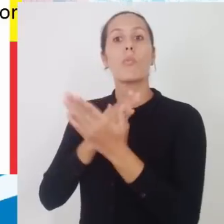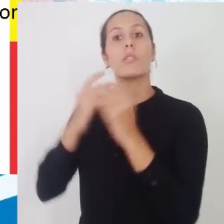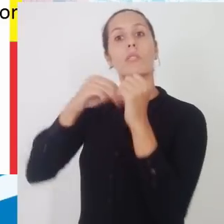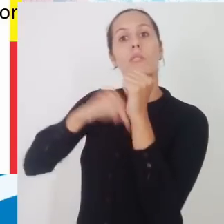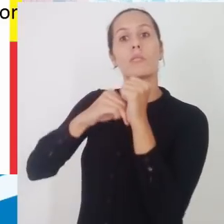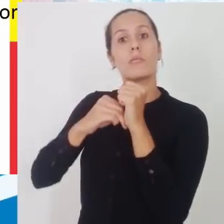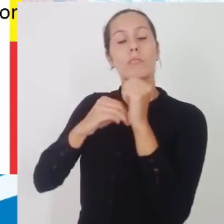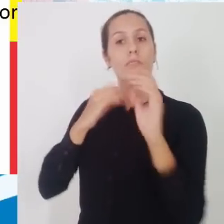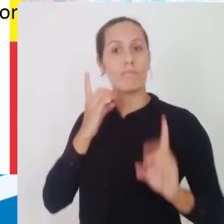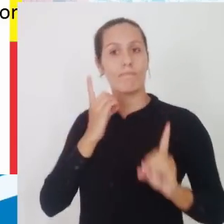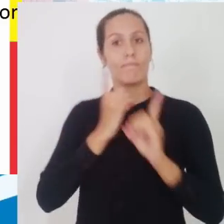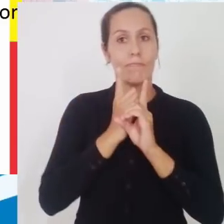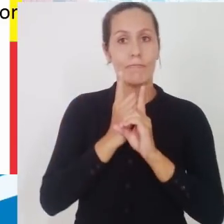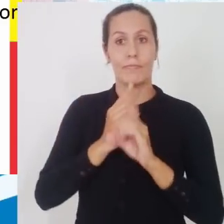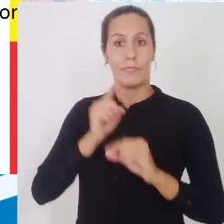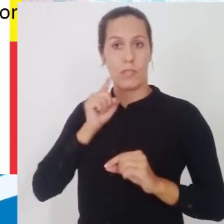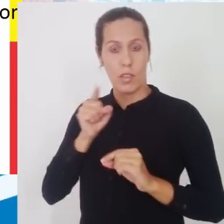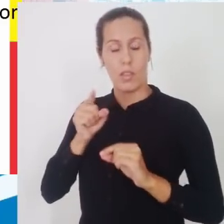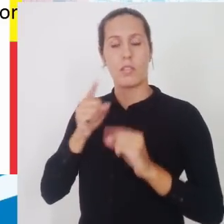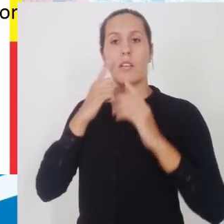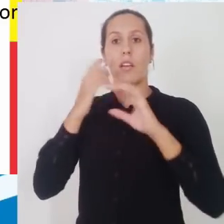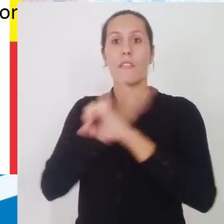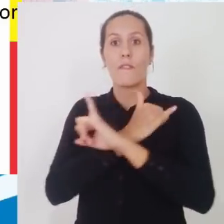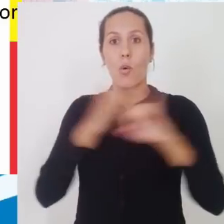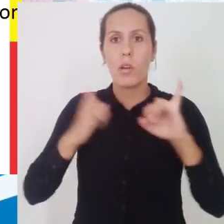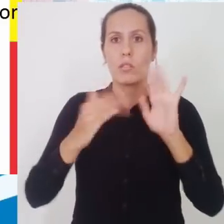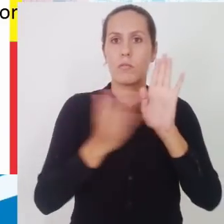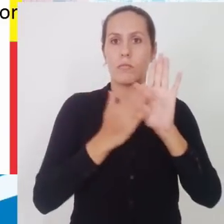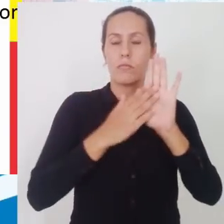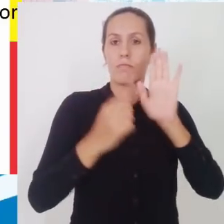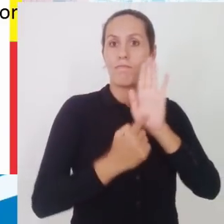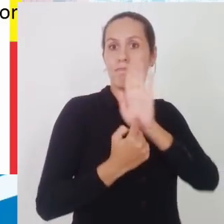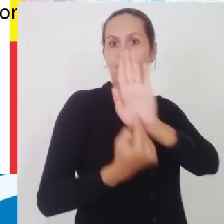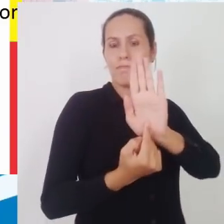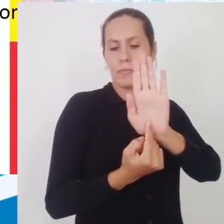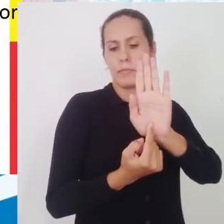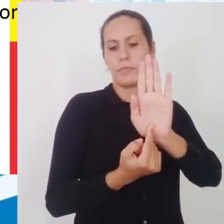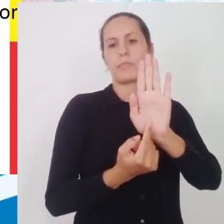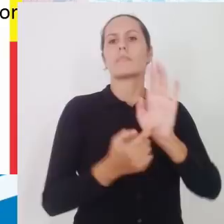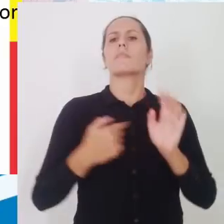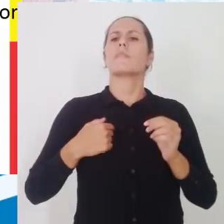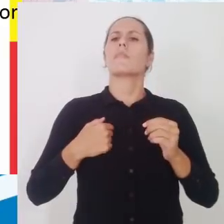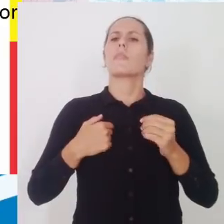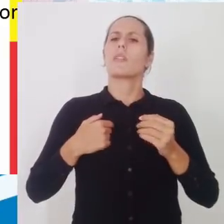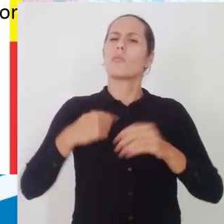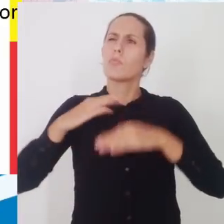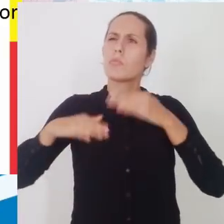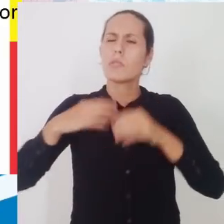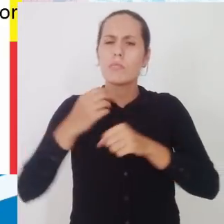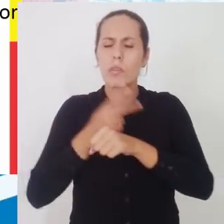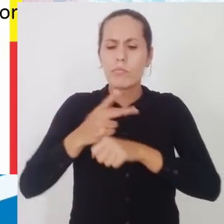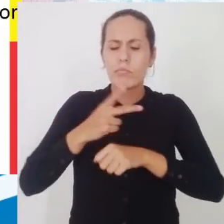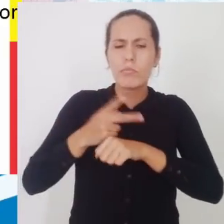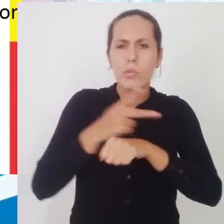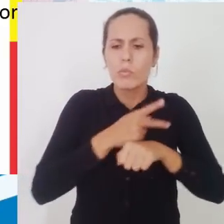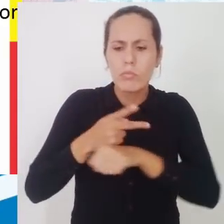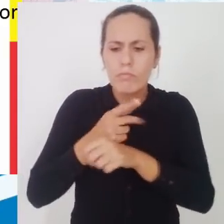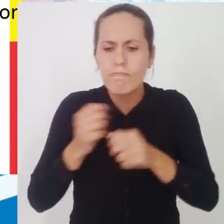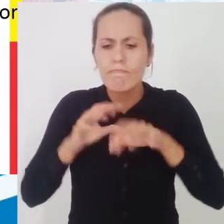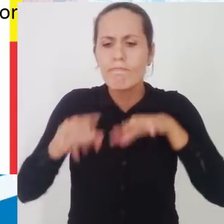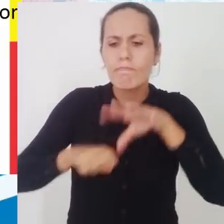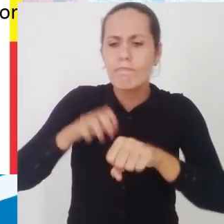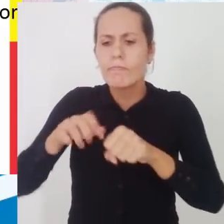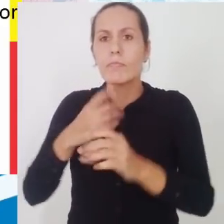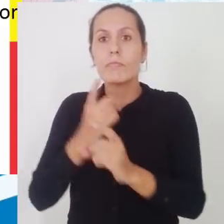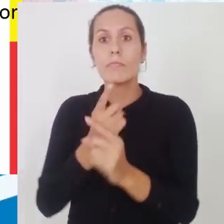mistério. Essas serão as suas informações explícitas. No meio do caminho, novas pistas aparecem.